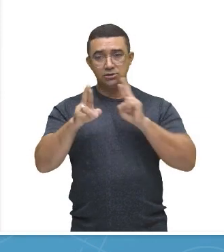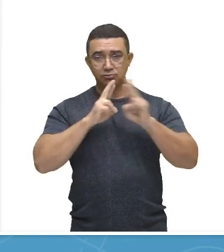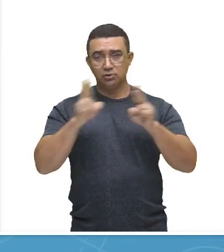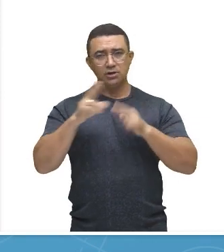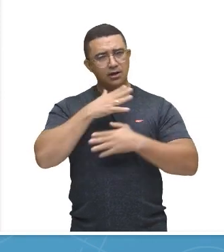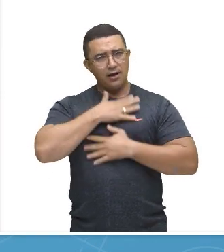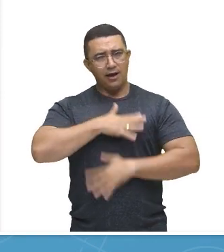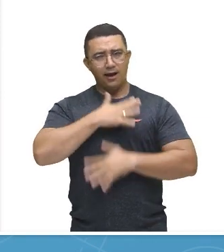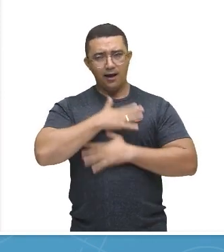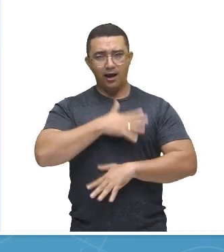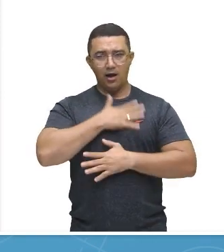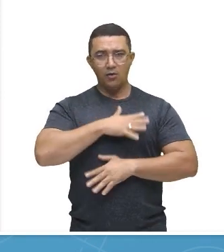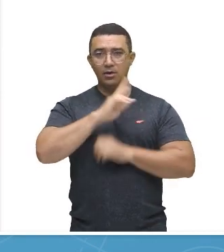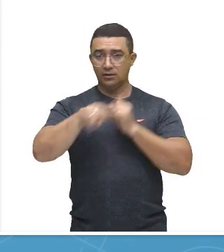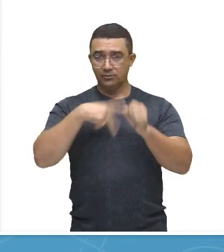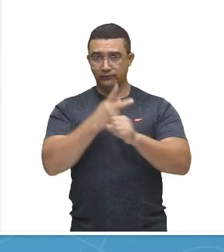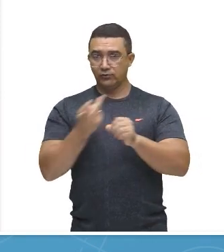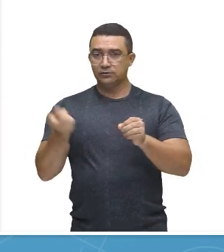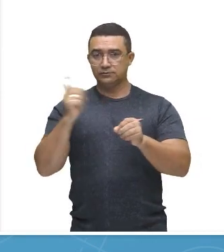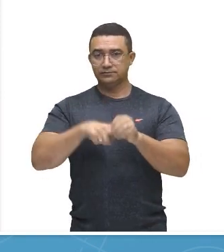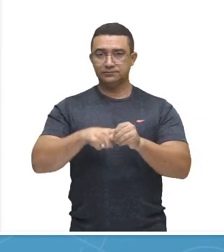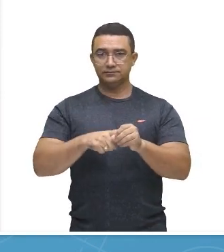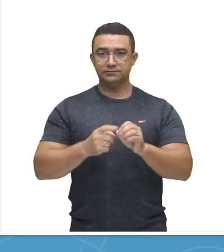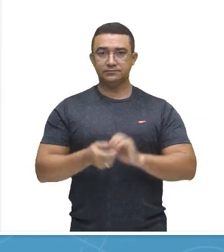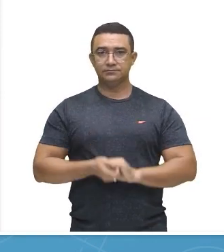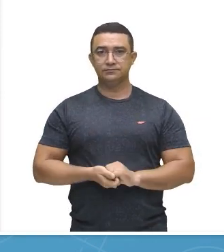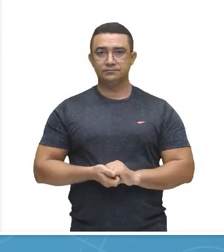tranquilidade, tá bom? Caprichem!